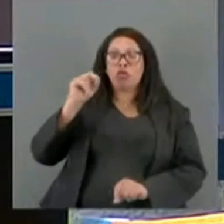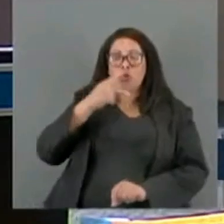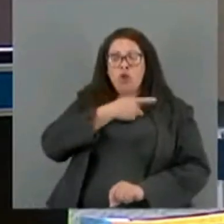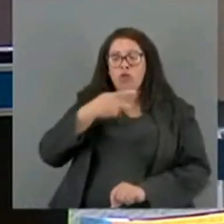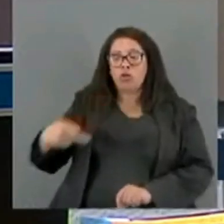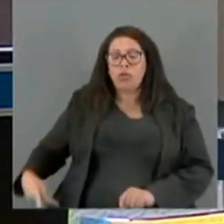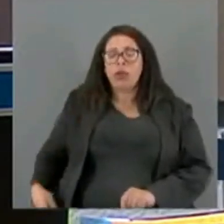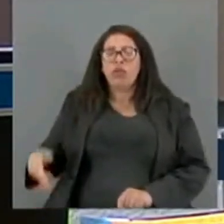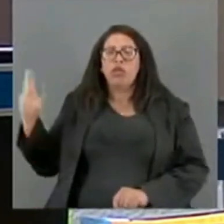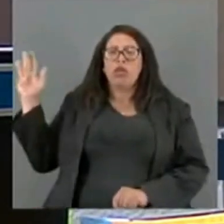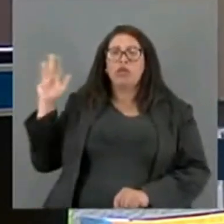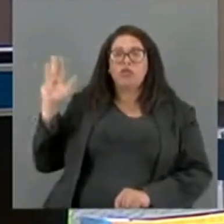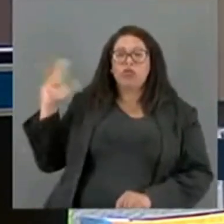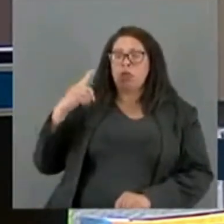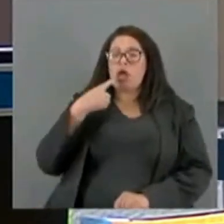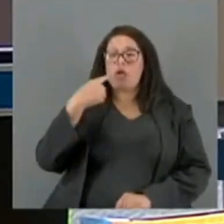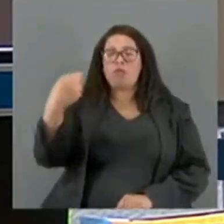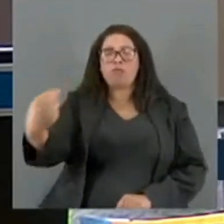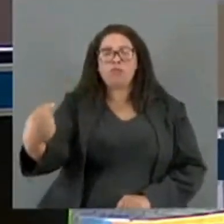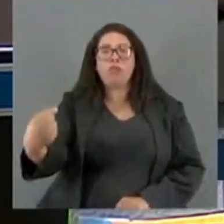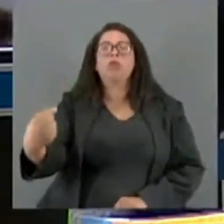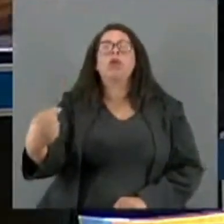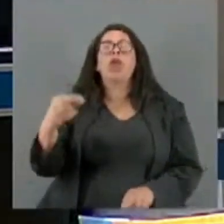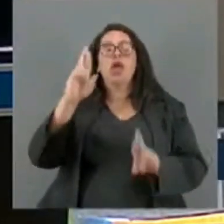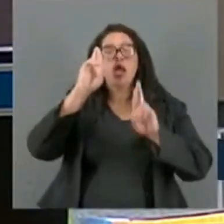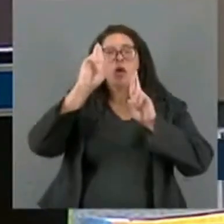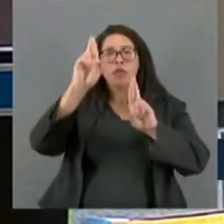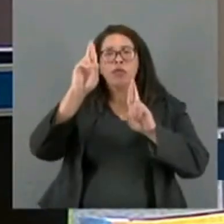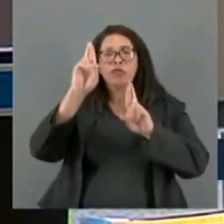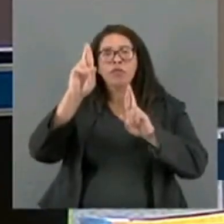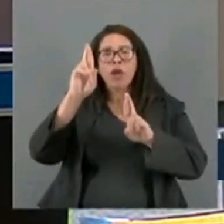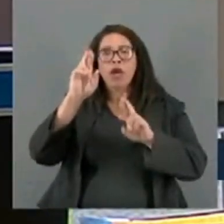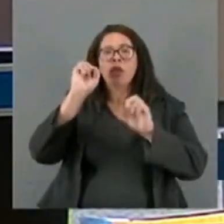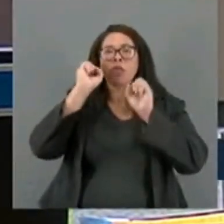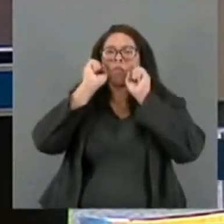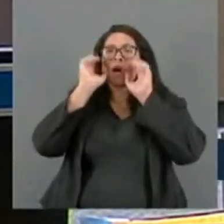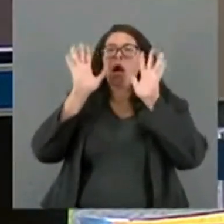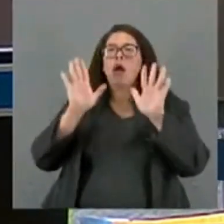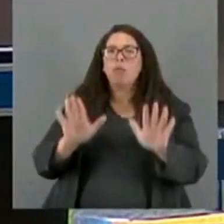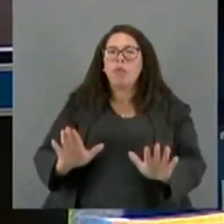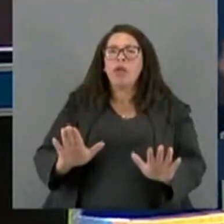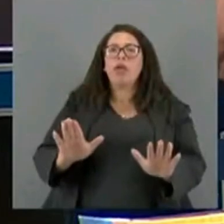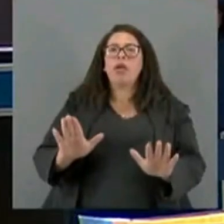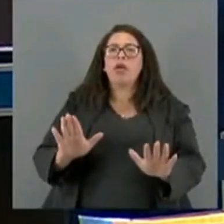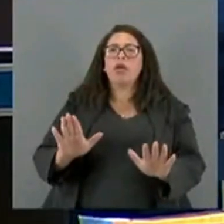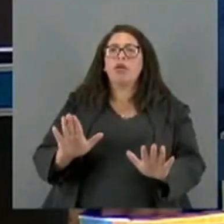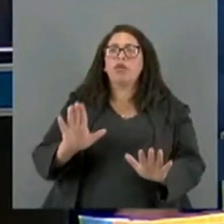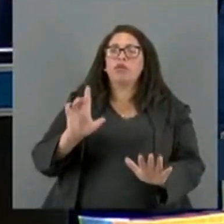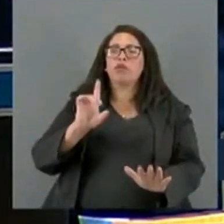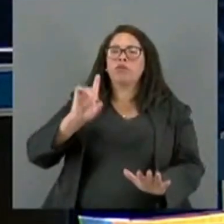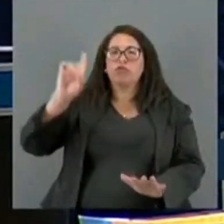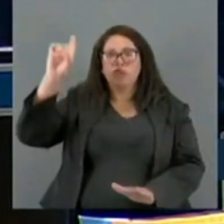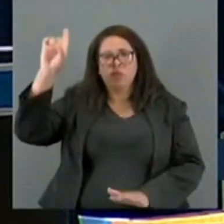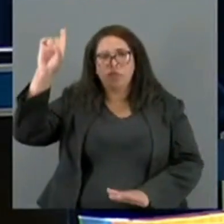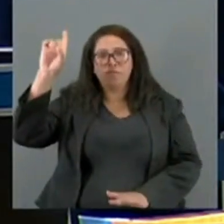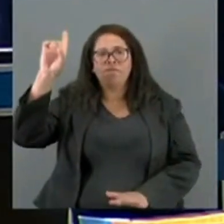da República. É o que espero sob as bênçãos do nosso grande arquiteto do universo.